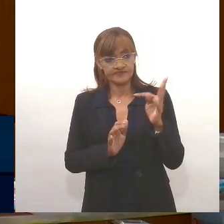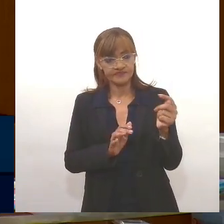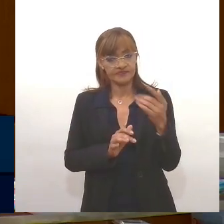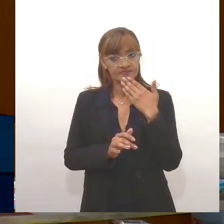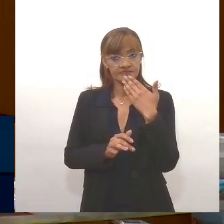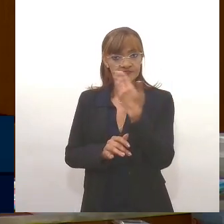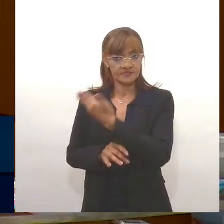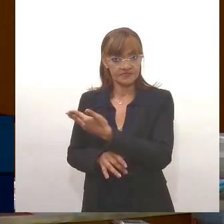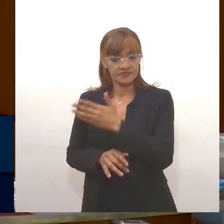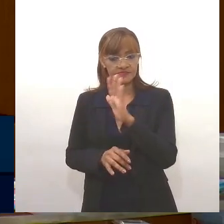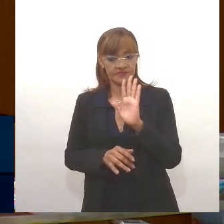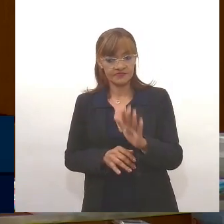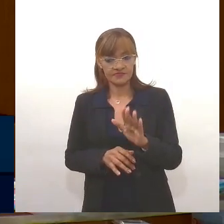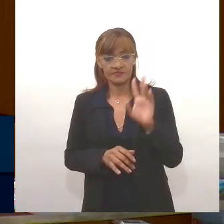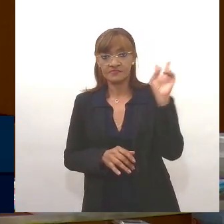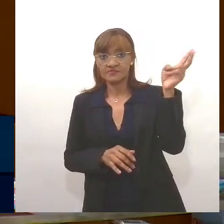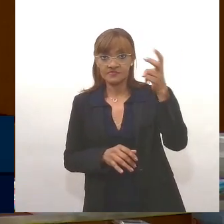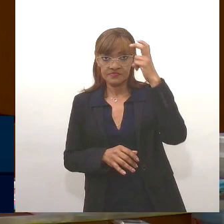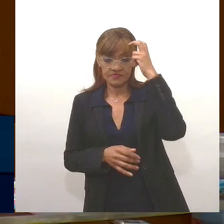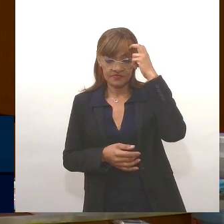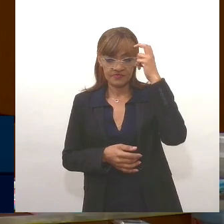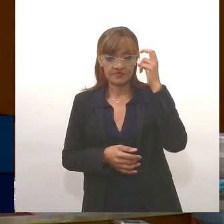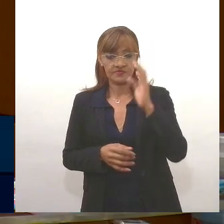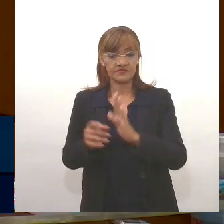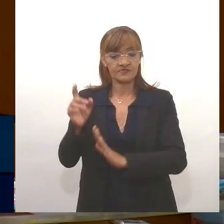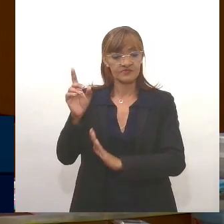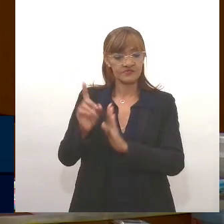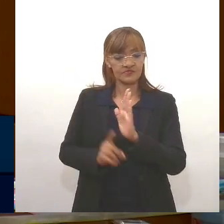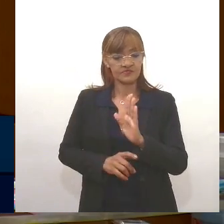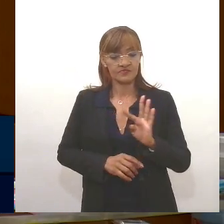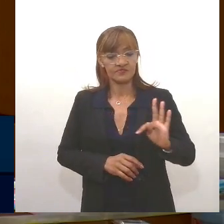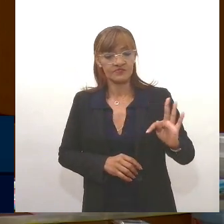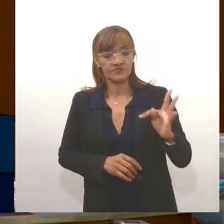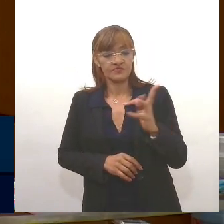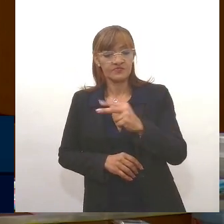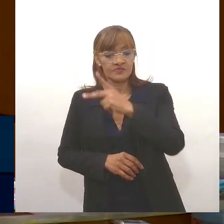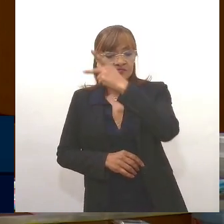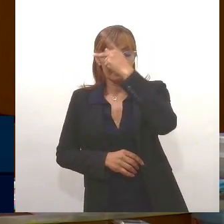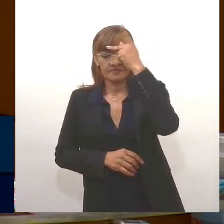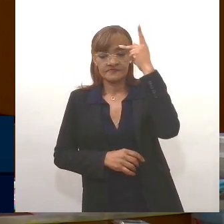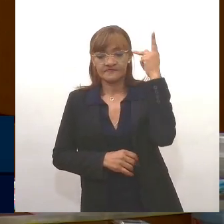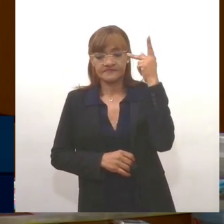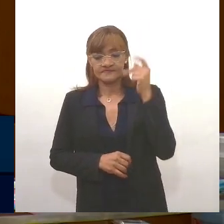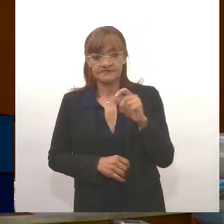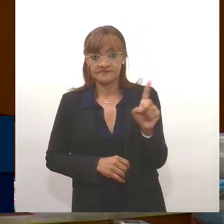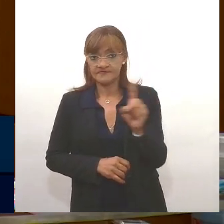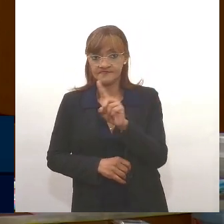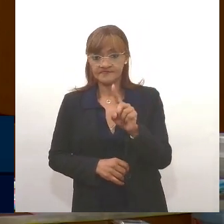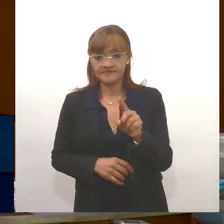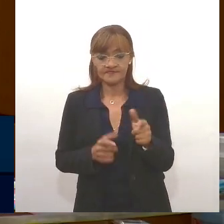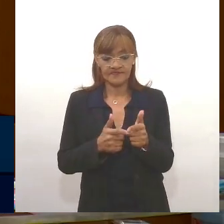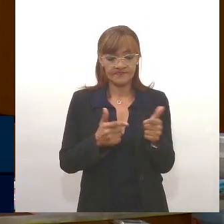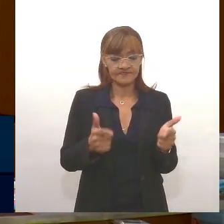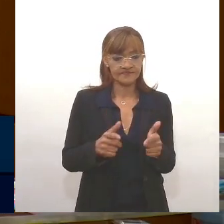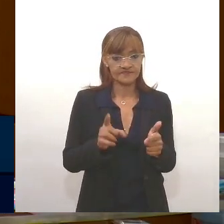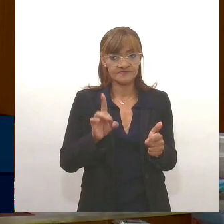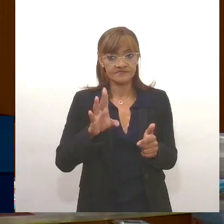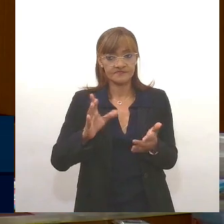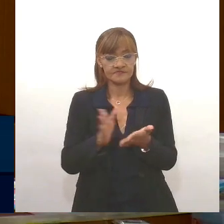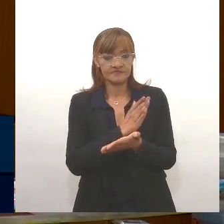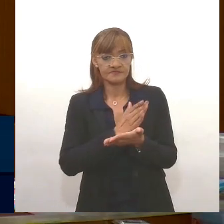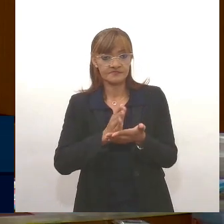ser um direito de todas as pessoas e não um privilégio para quem tem mais recursos ou